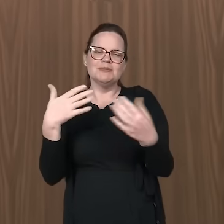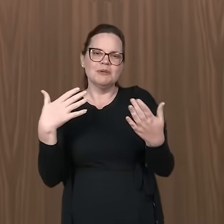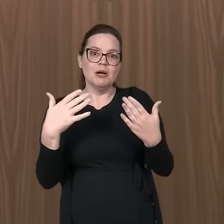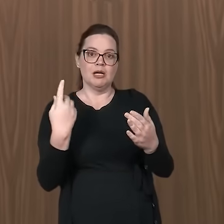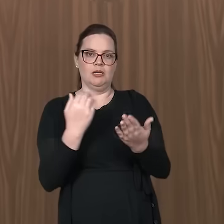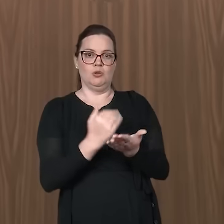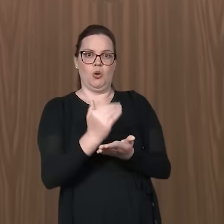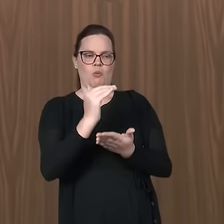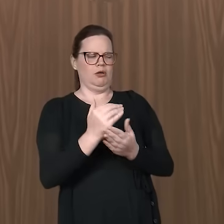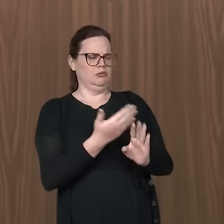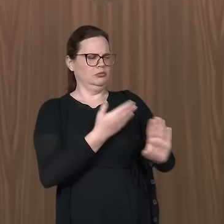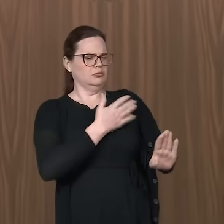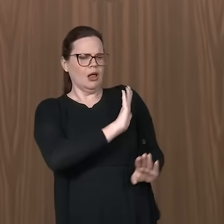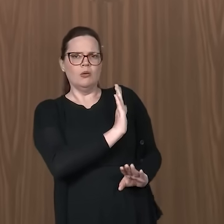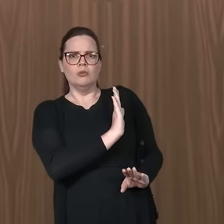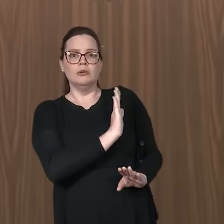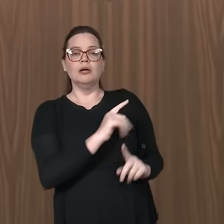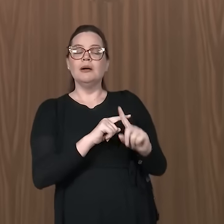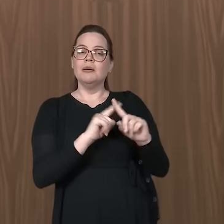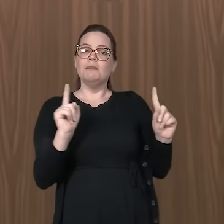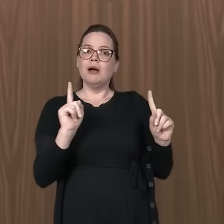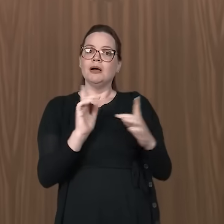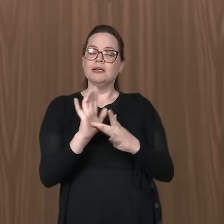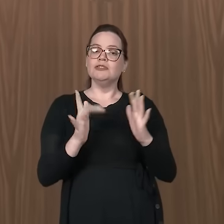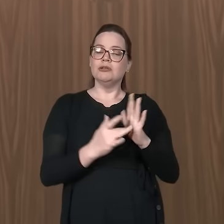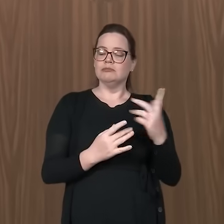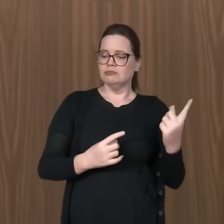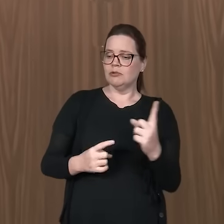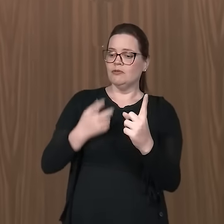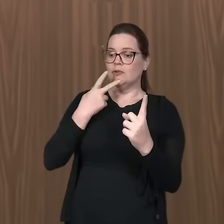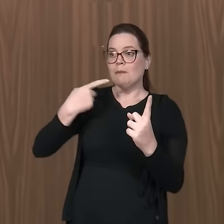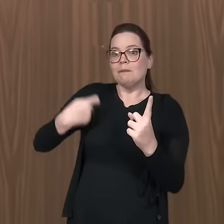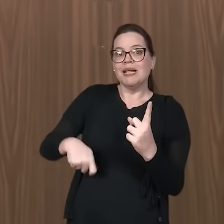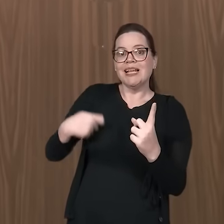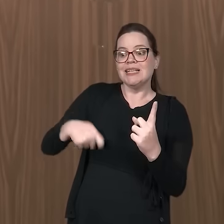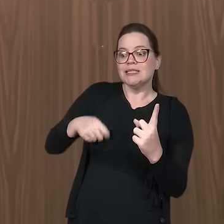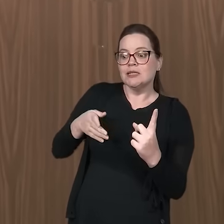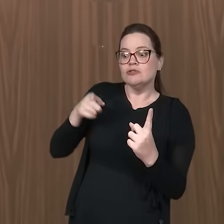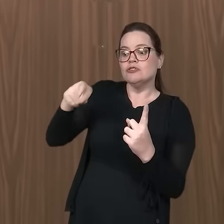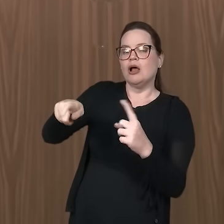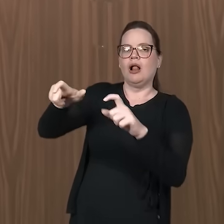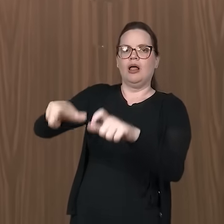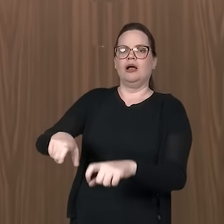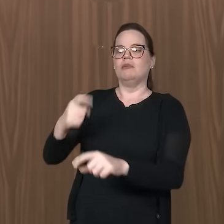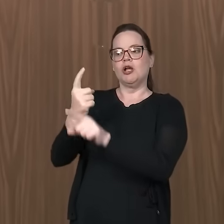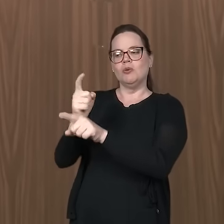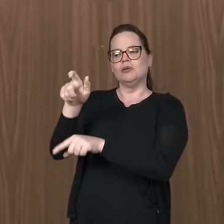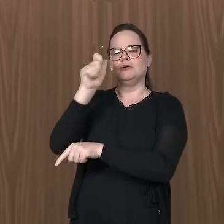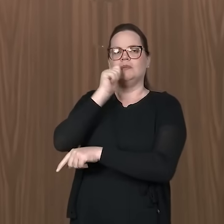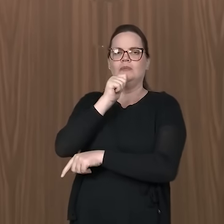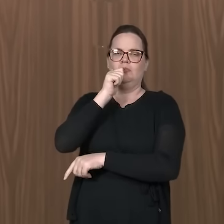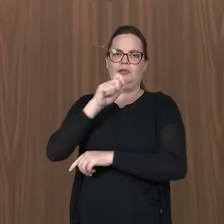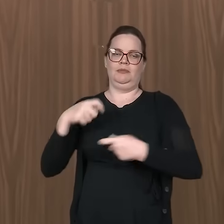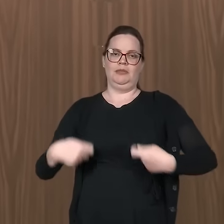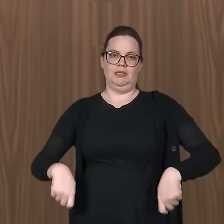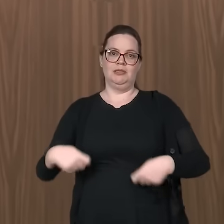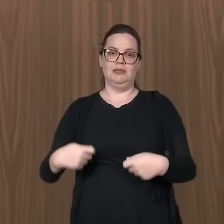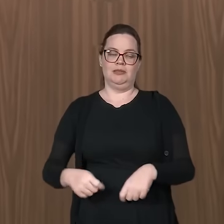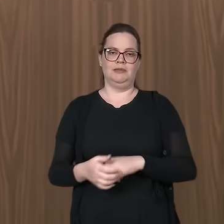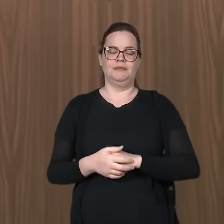porque o Senhor era necessário passar por ali e a pessoa que ele queria alcançar naquele momento era aquela